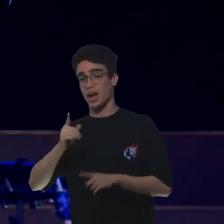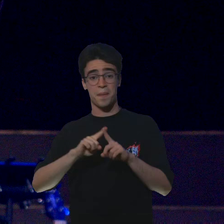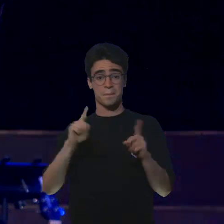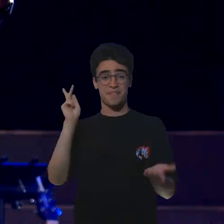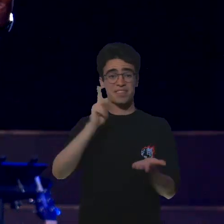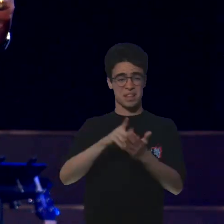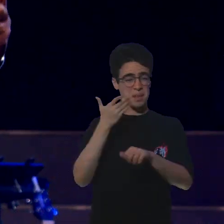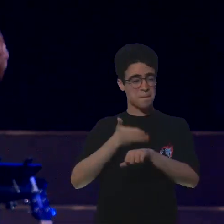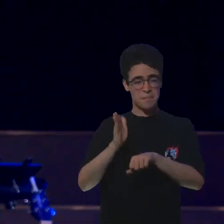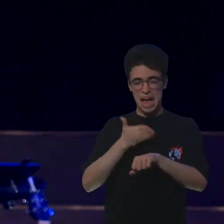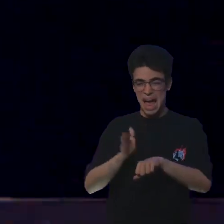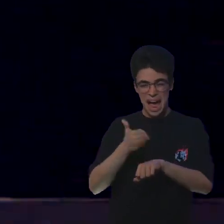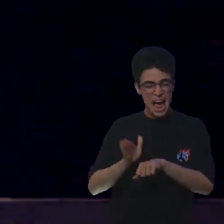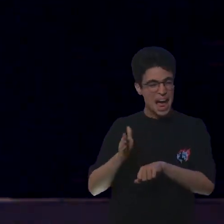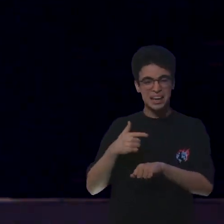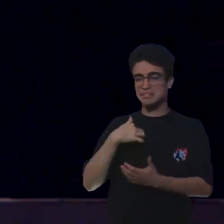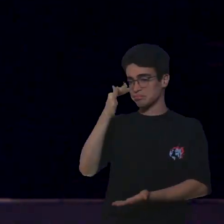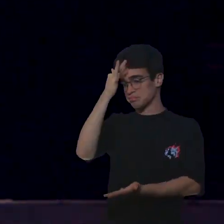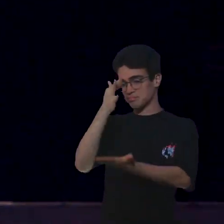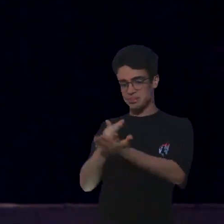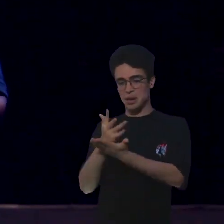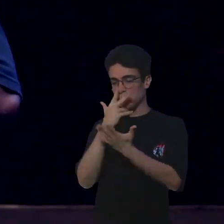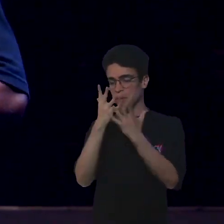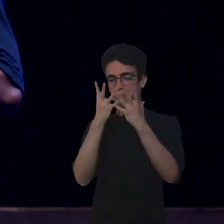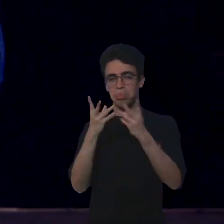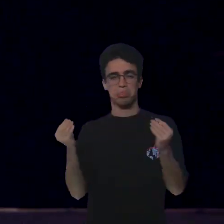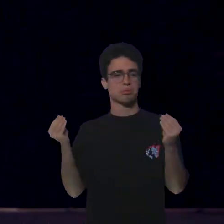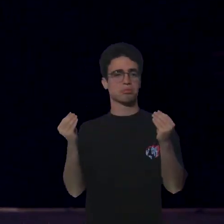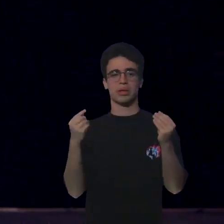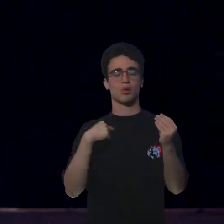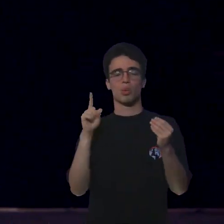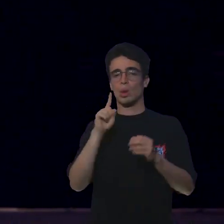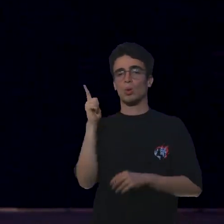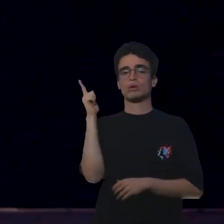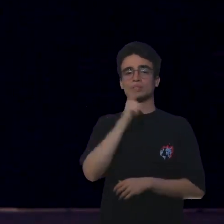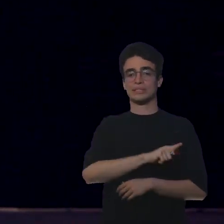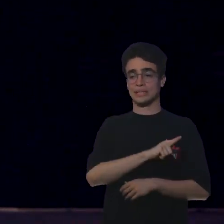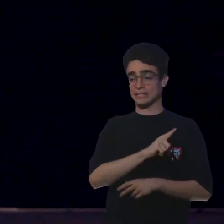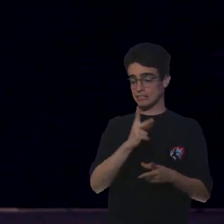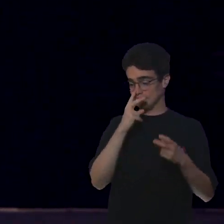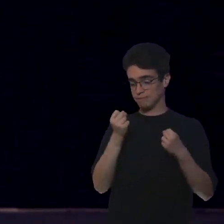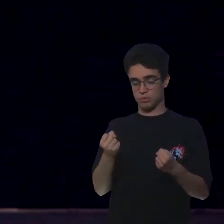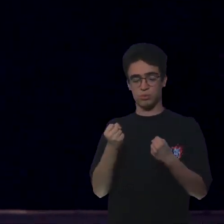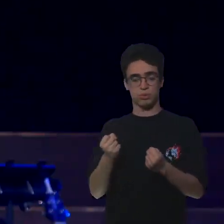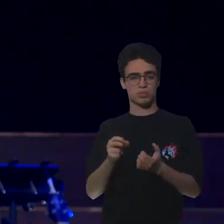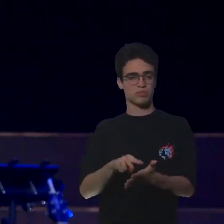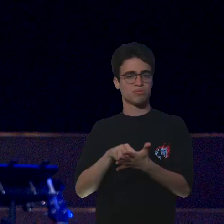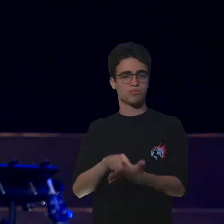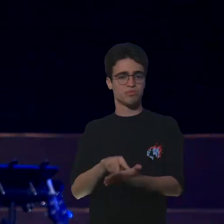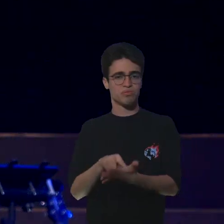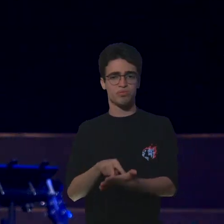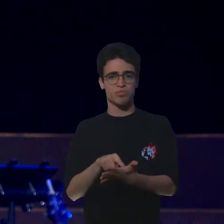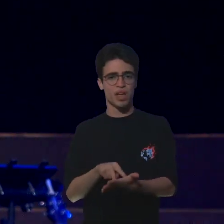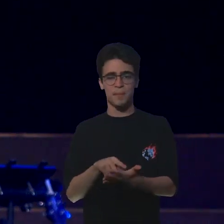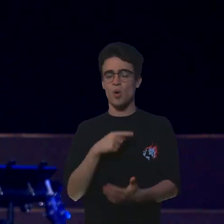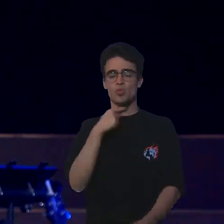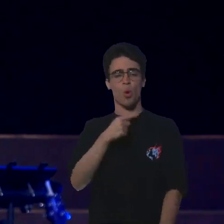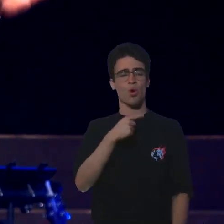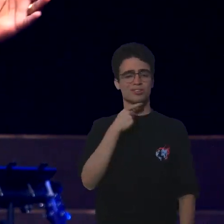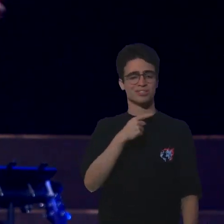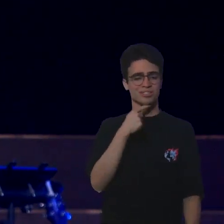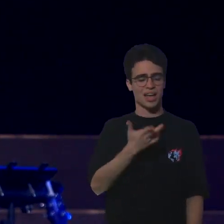nossa fé parece que ela não é suficiente para segurar essas promessas, para segurar aquilo que o Senhor tem